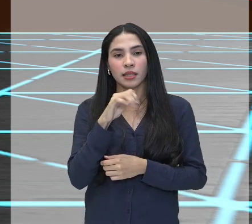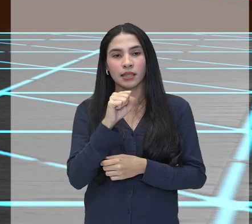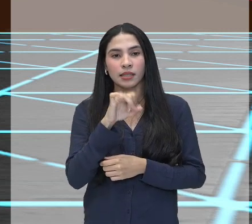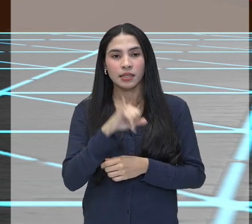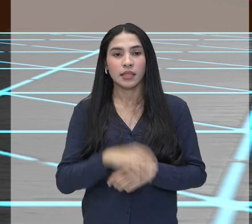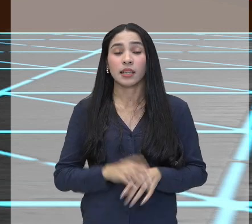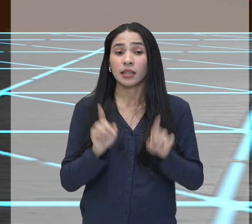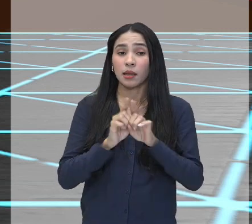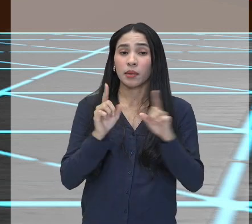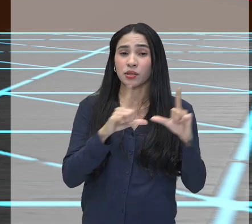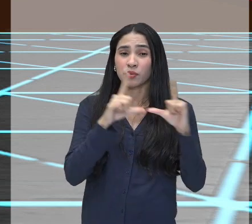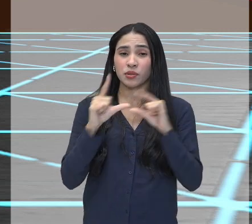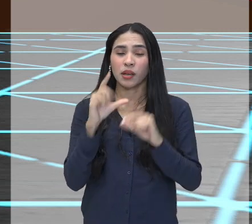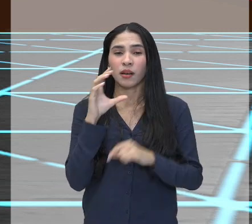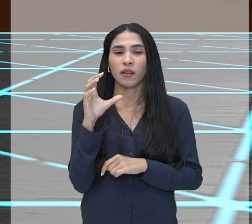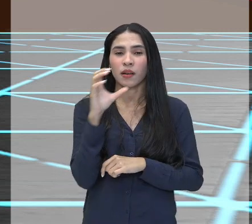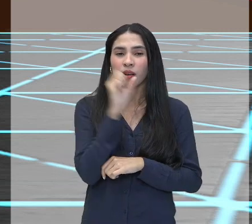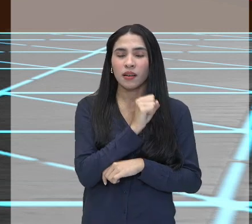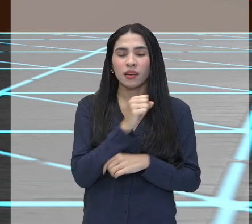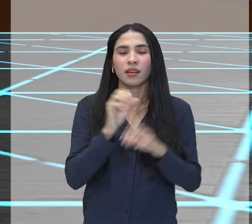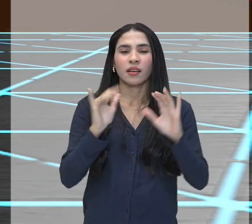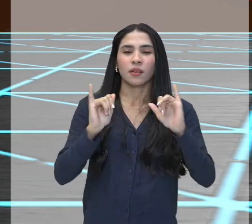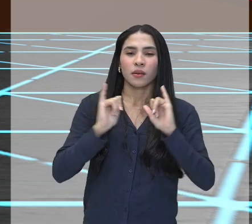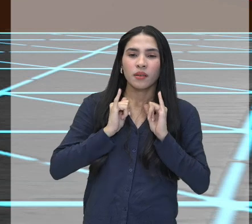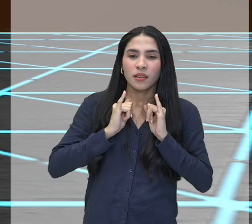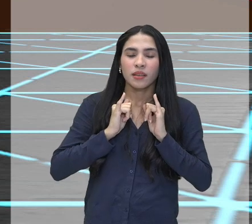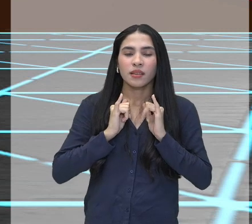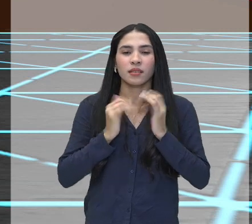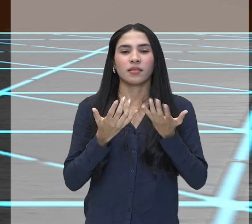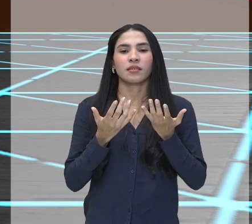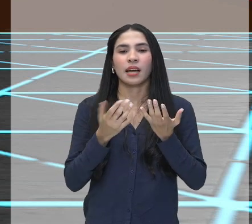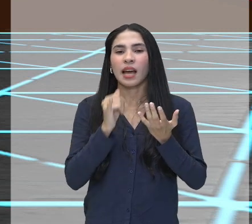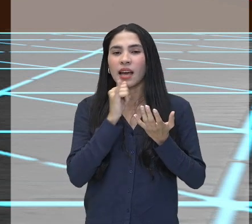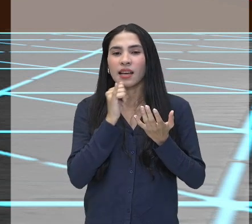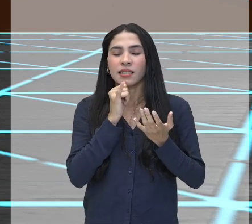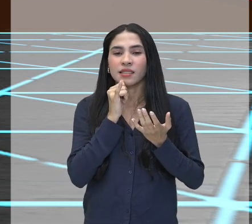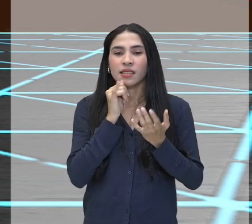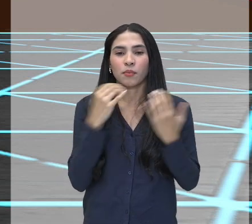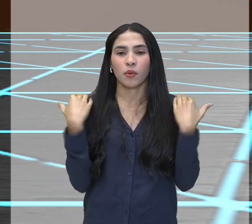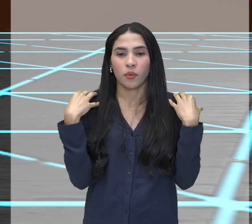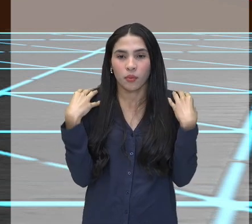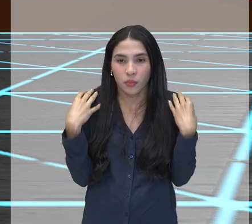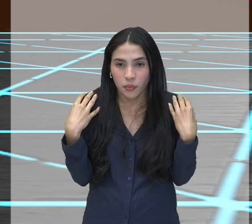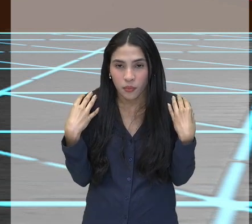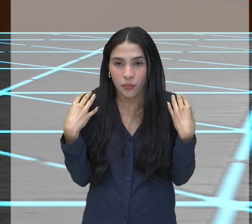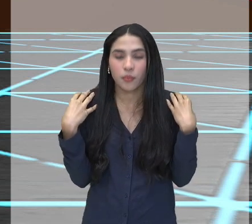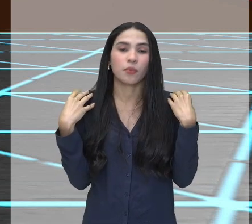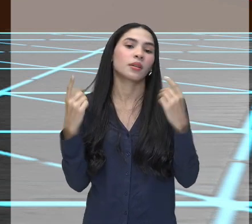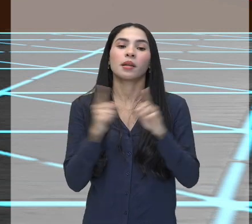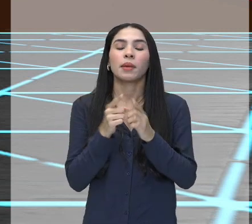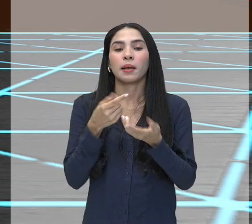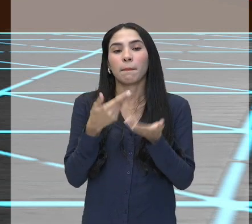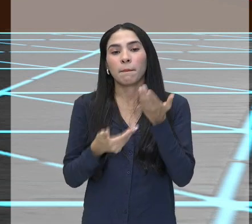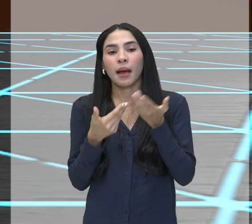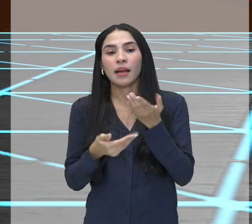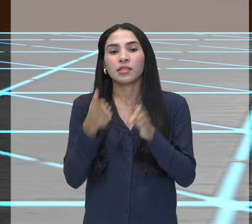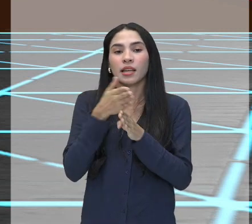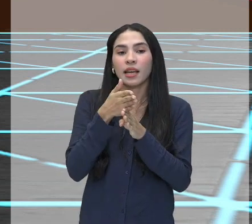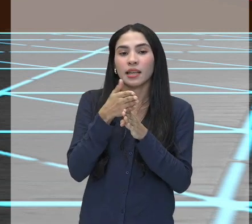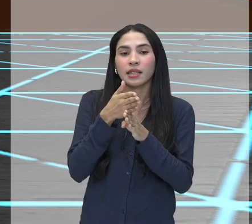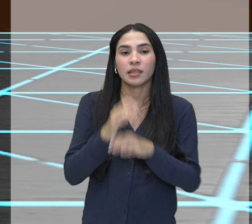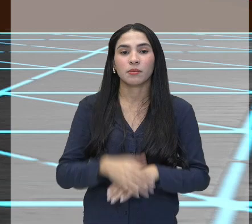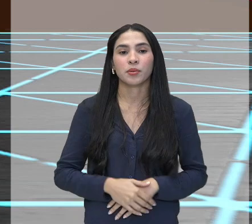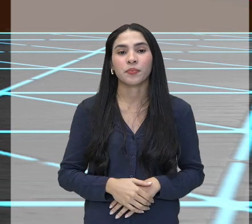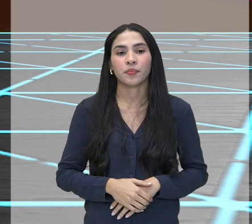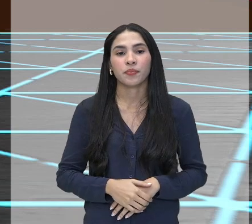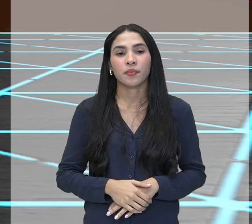bradicinesia, diminuição da velocidade e amplitude ali dos movimentos, uma postura curvada, com perda de equilíbrio. E, além